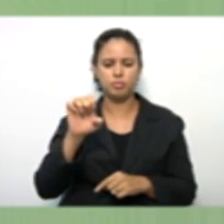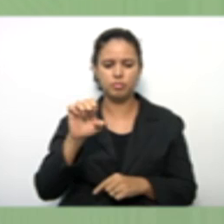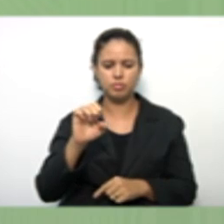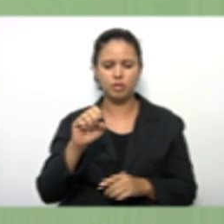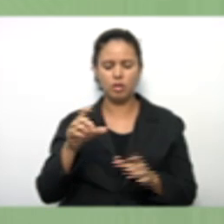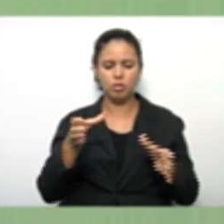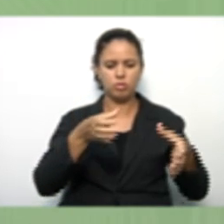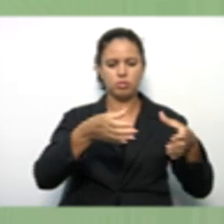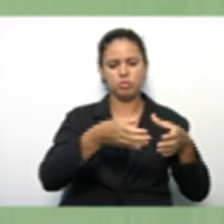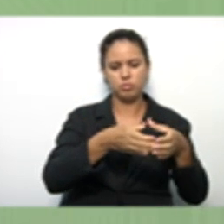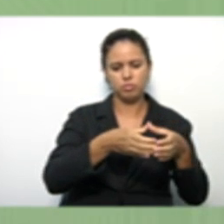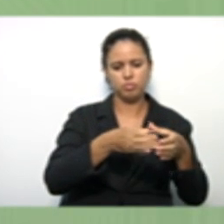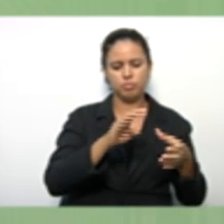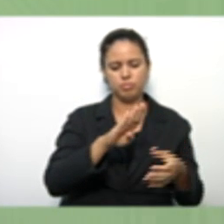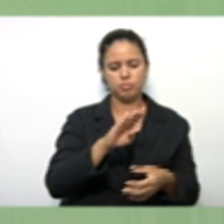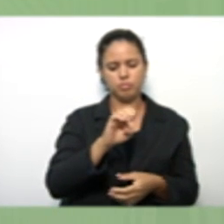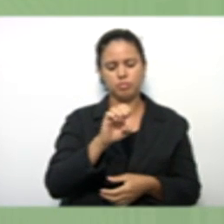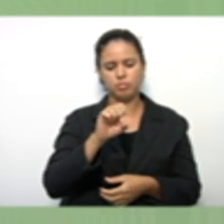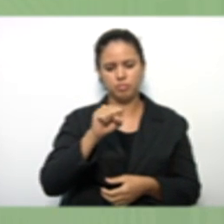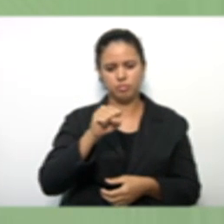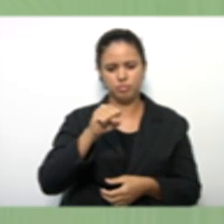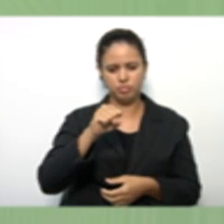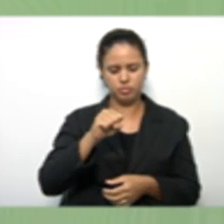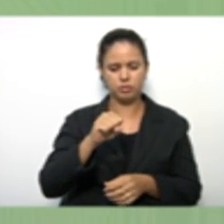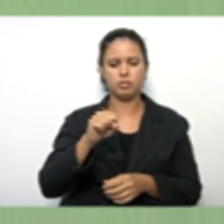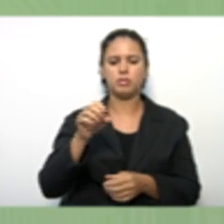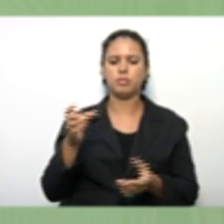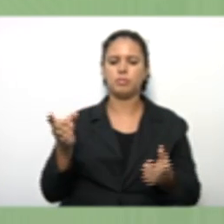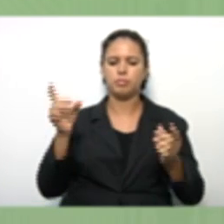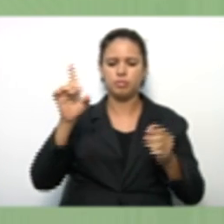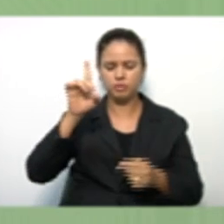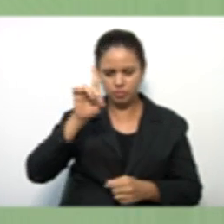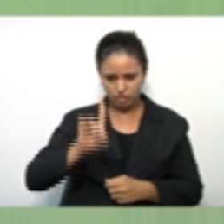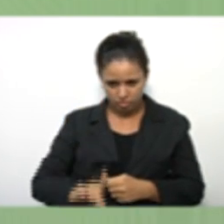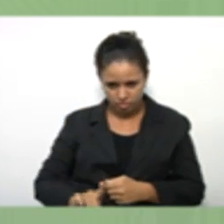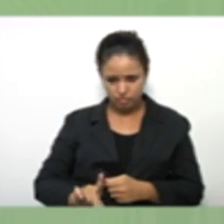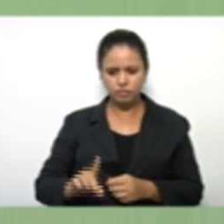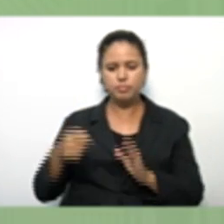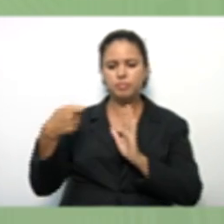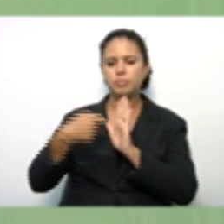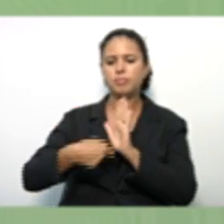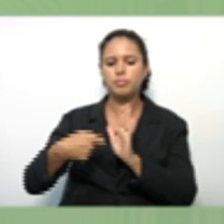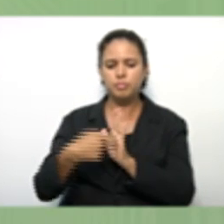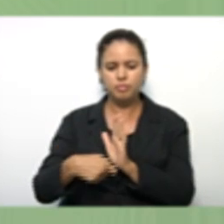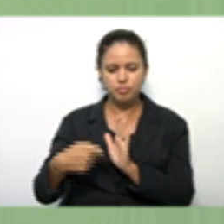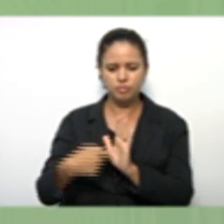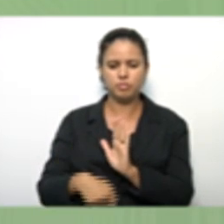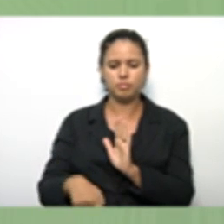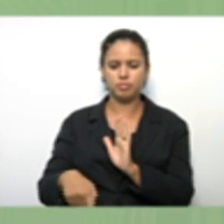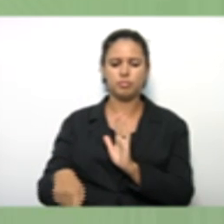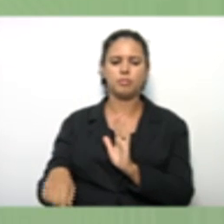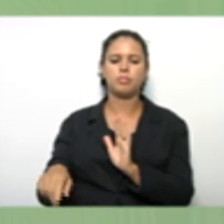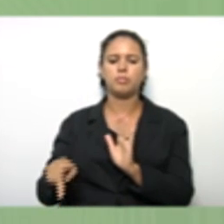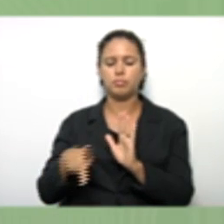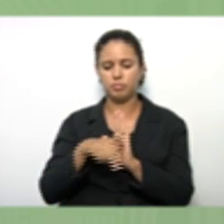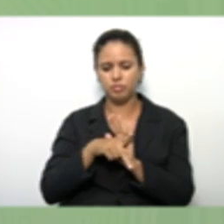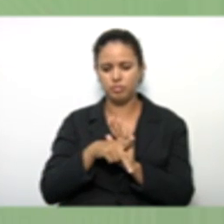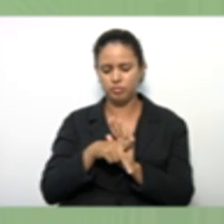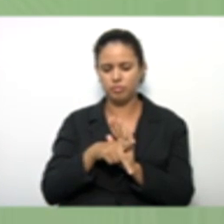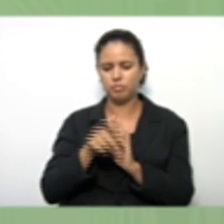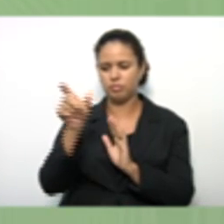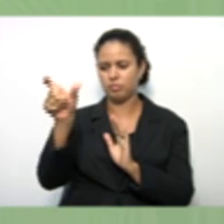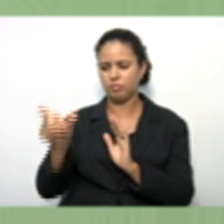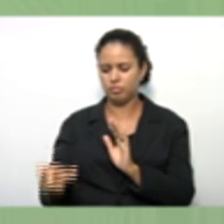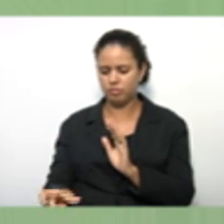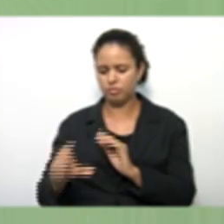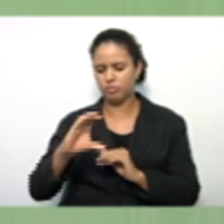que possam ser mensurados em moedas e pertencentes a uma pessoa física, jurídica ou entidade. Professora, já